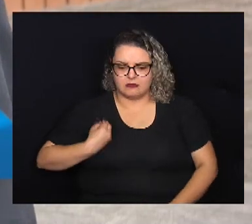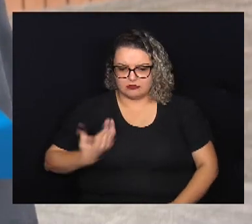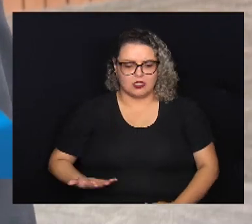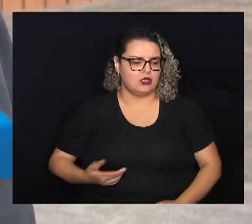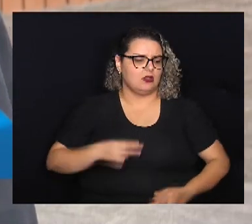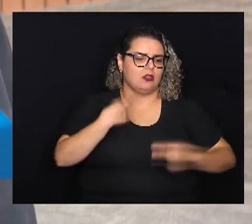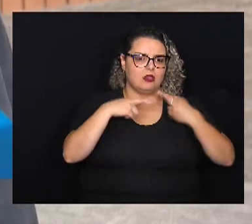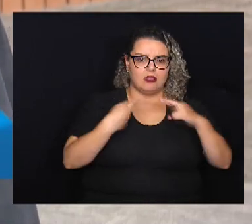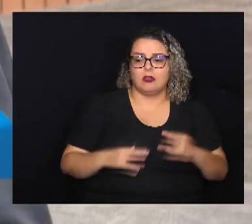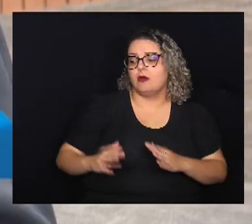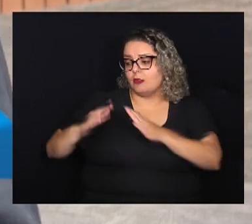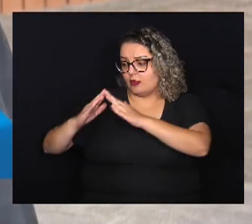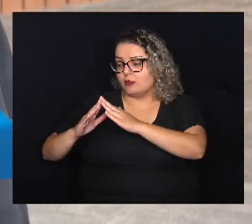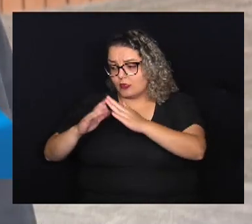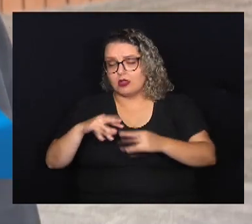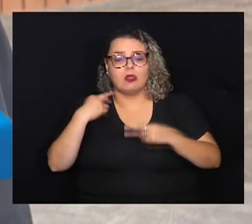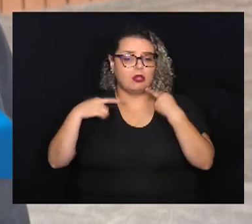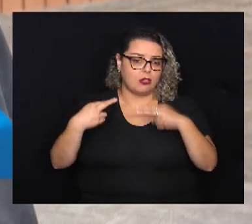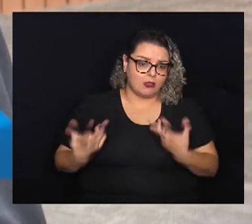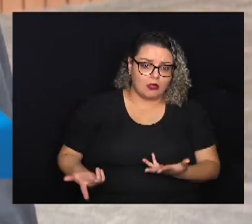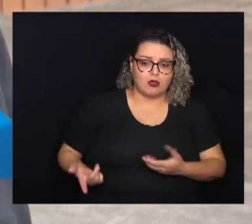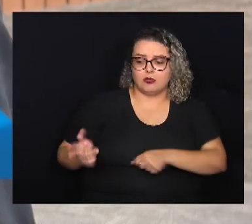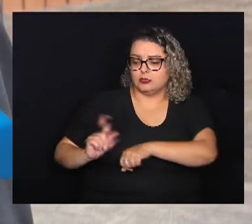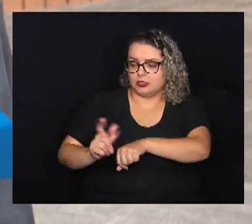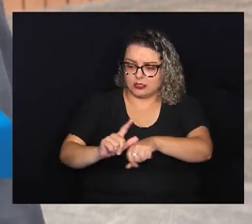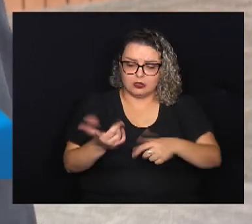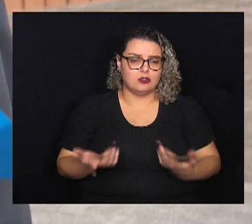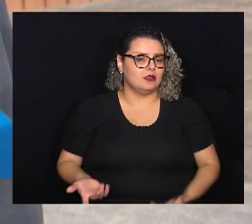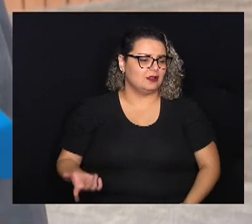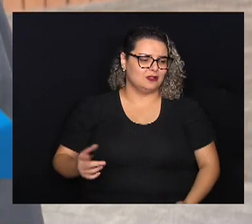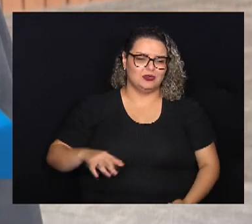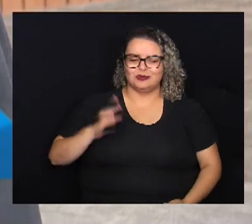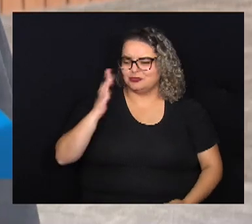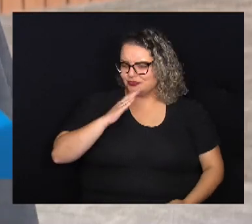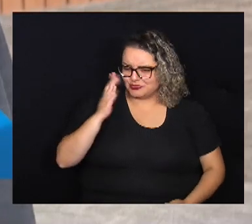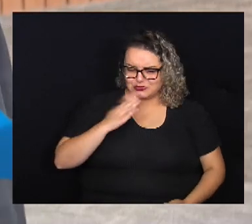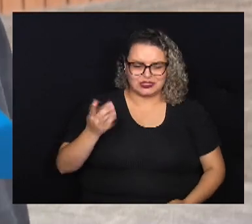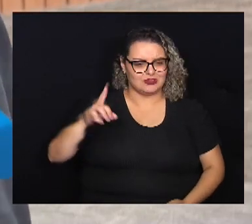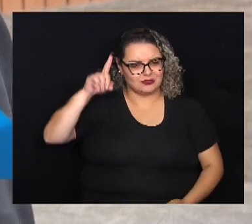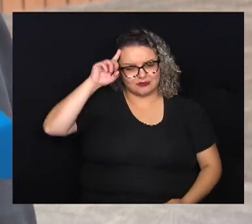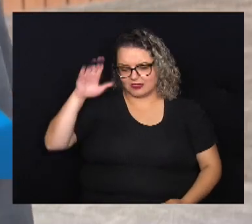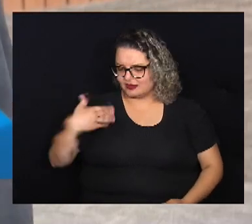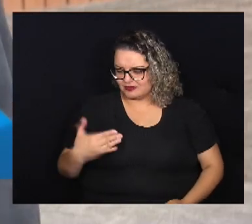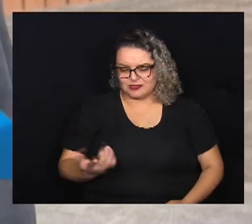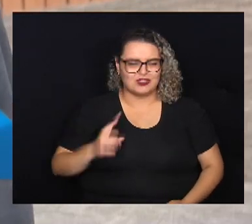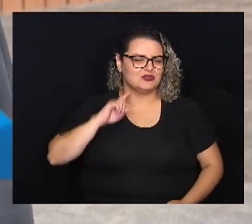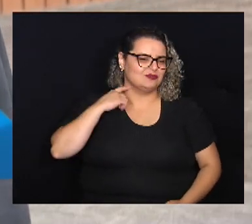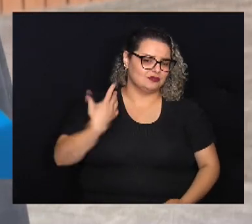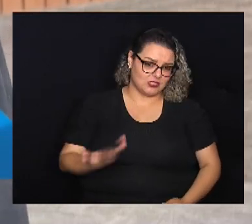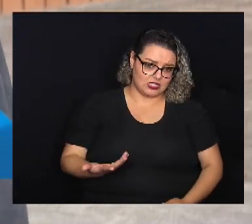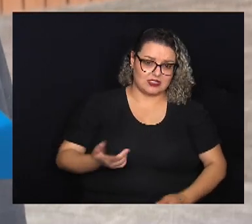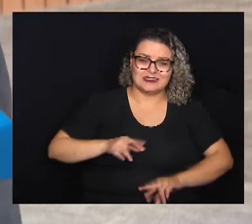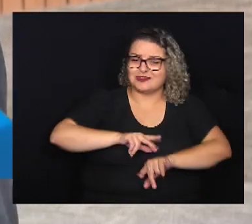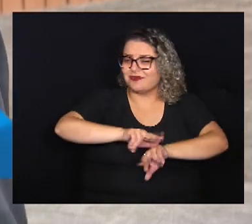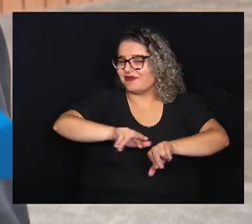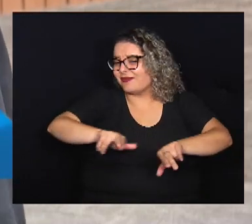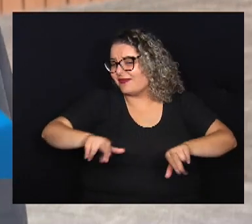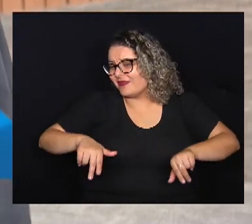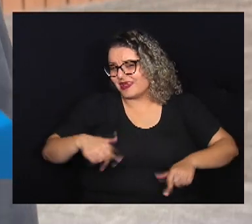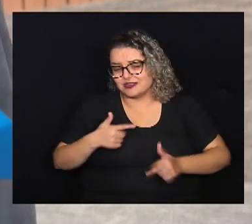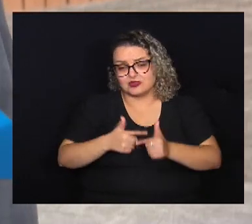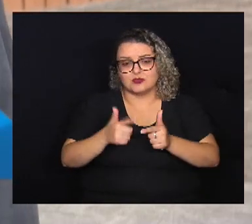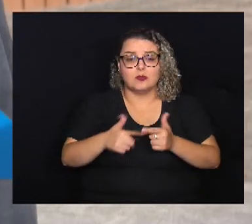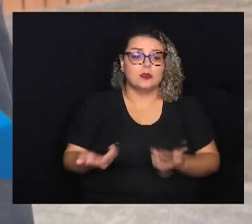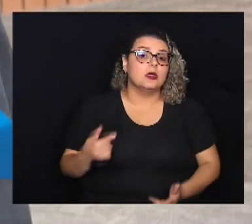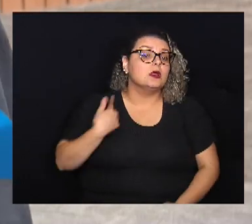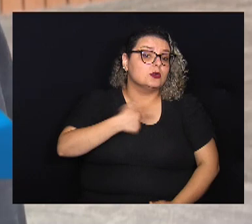pessoal da limpeza faz ou da sujeira que fica todo dia o cheiro enfim os problemas são inúmeros e a gente está